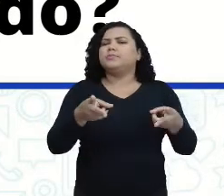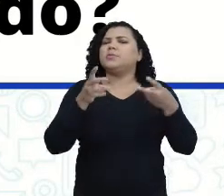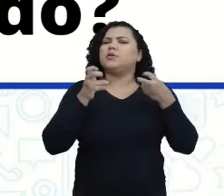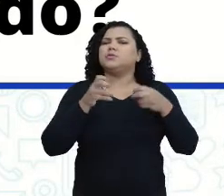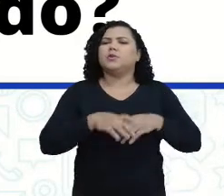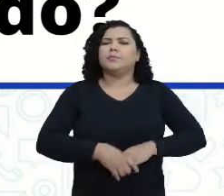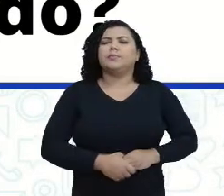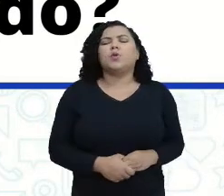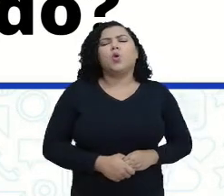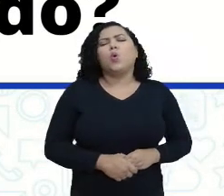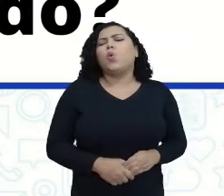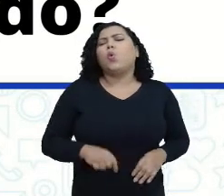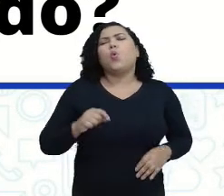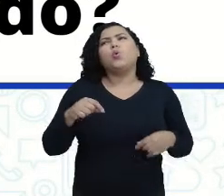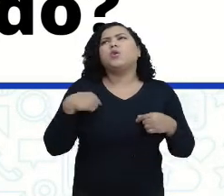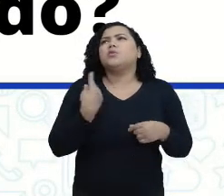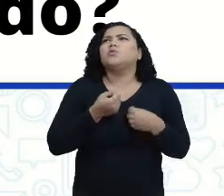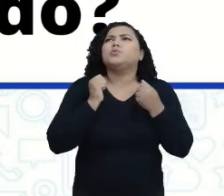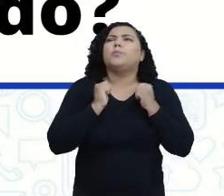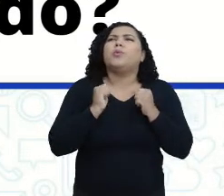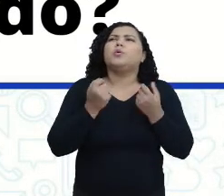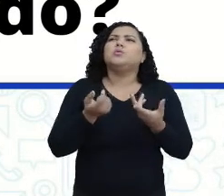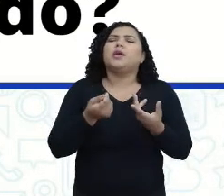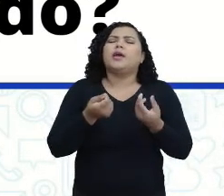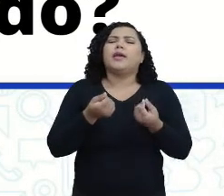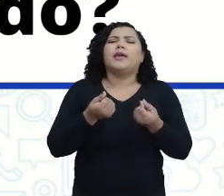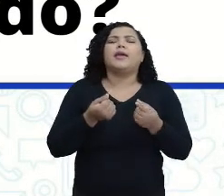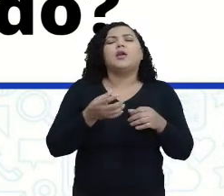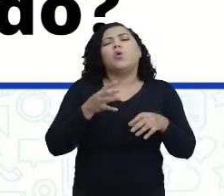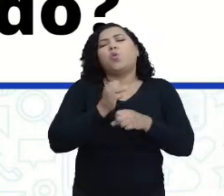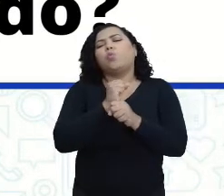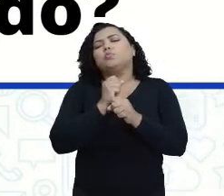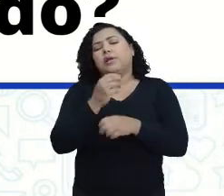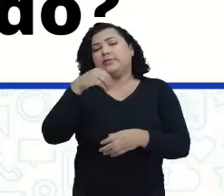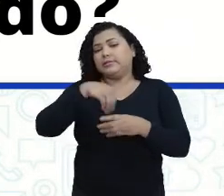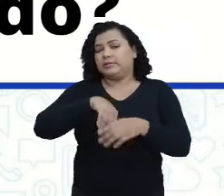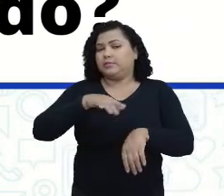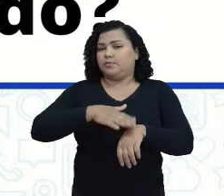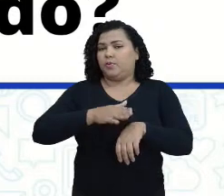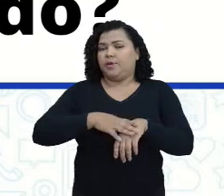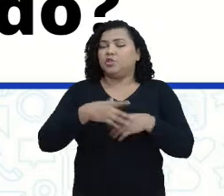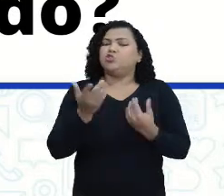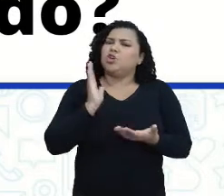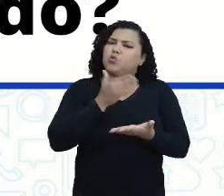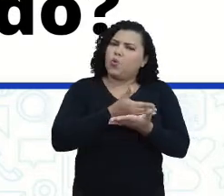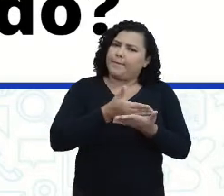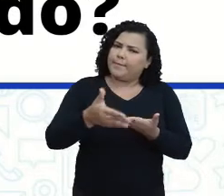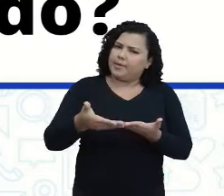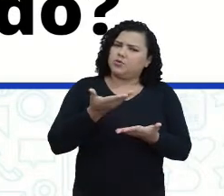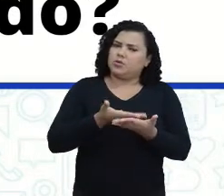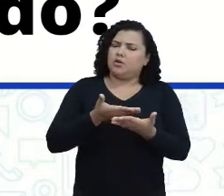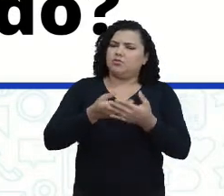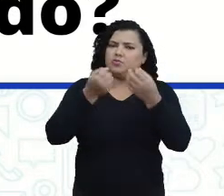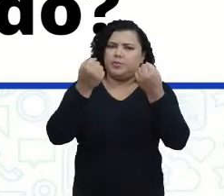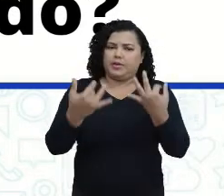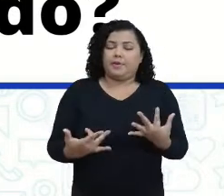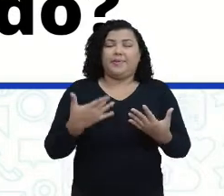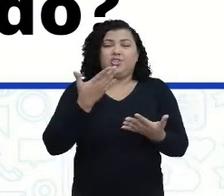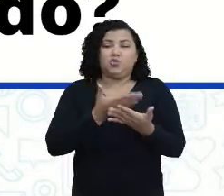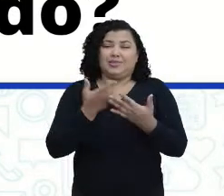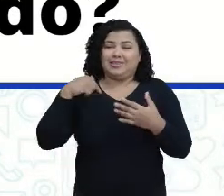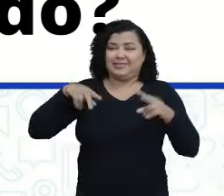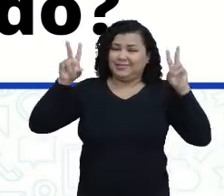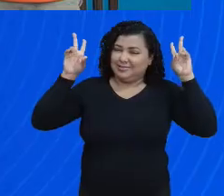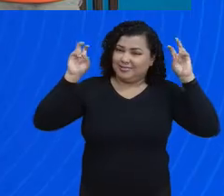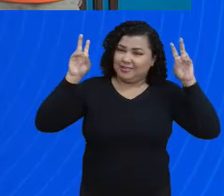o que é que pode ser medido nessa situação? Como eu disse já no início da aula, a gente para estudar grandezas proporcionais, a